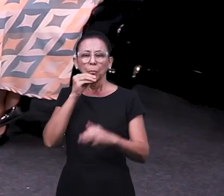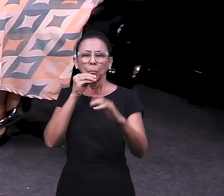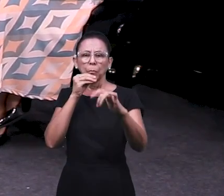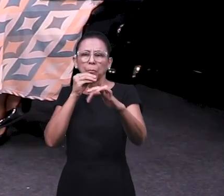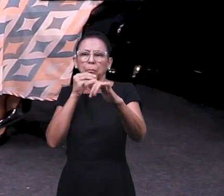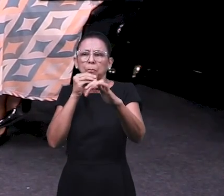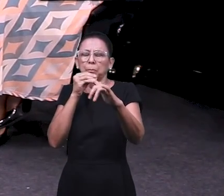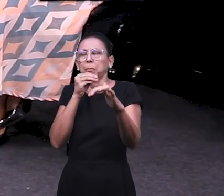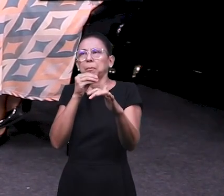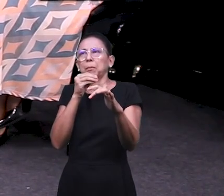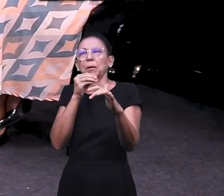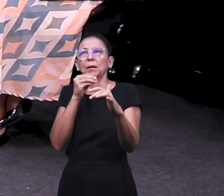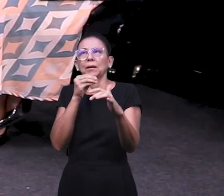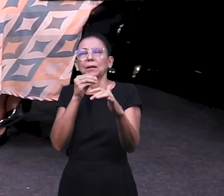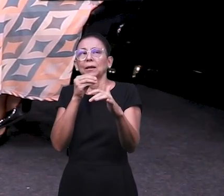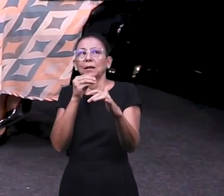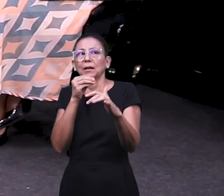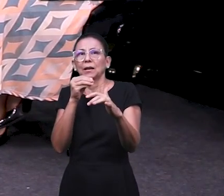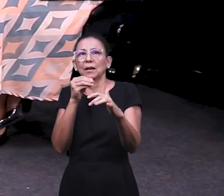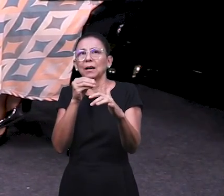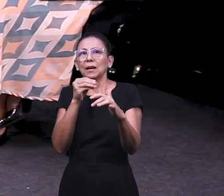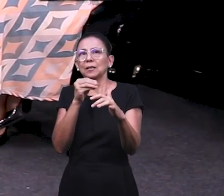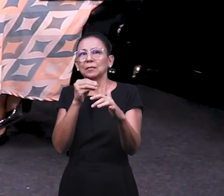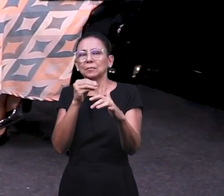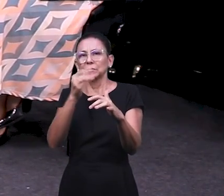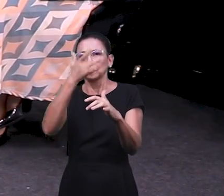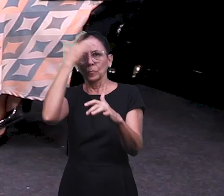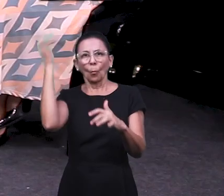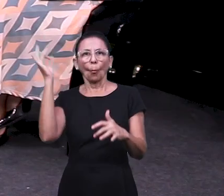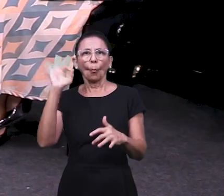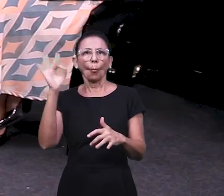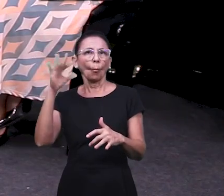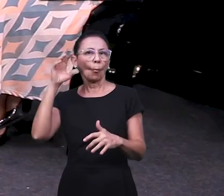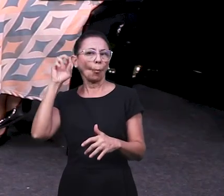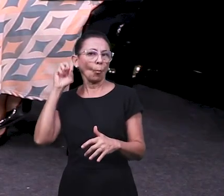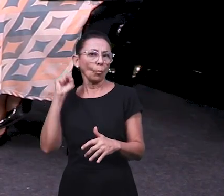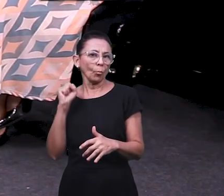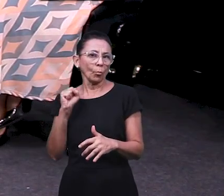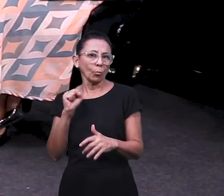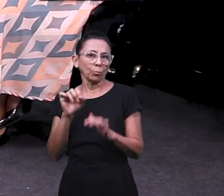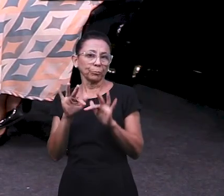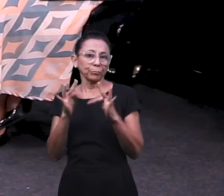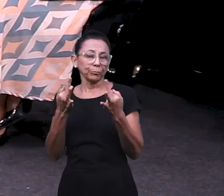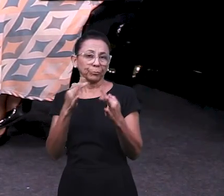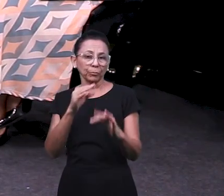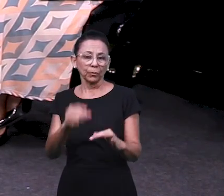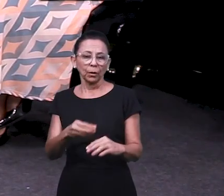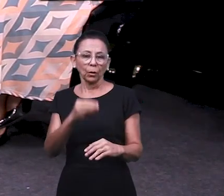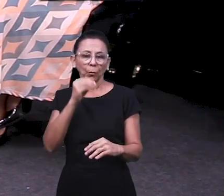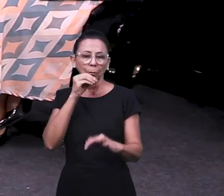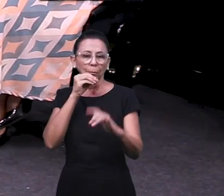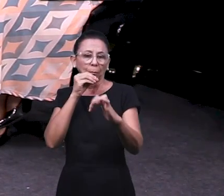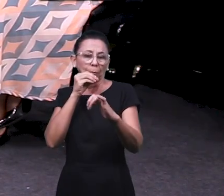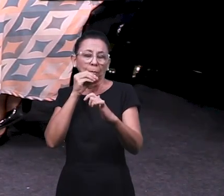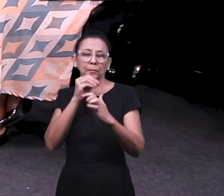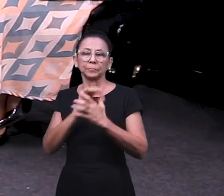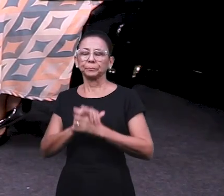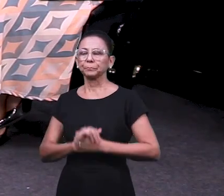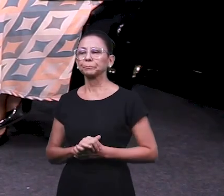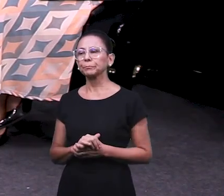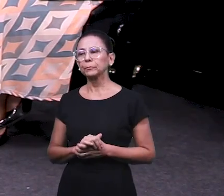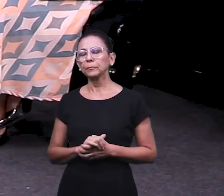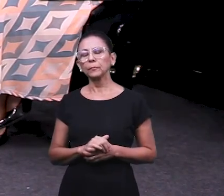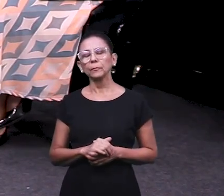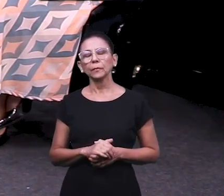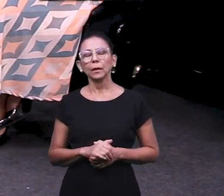era impossível me ouvir com uma escaletinha, guitarra, contrabaixo, né? Enfim. E aí eu procurei minha mãe e falei assim,